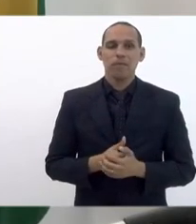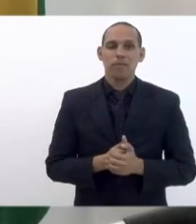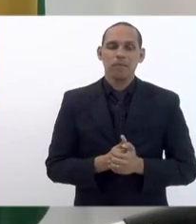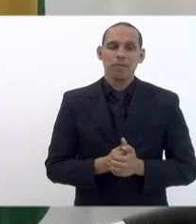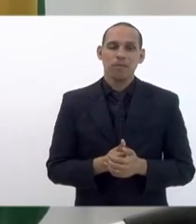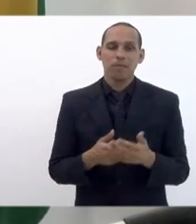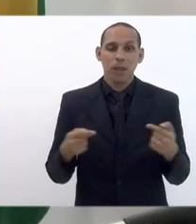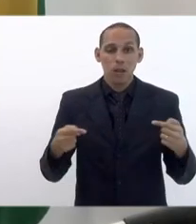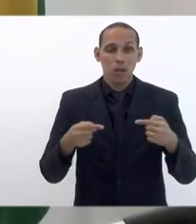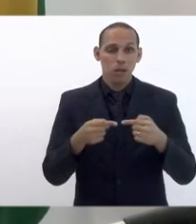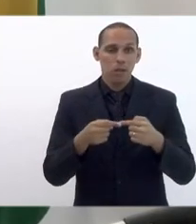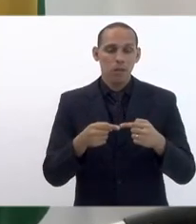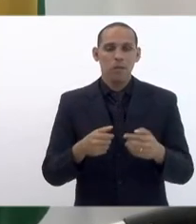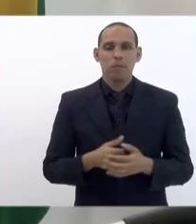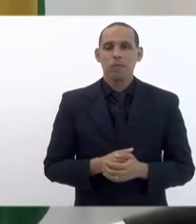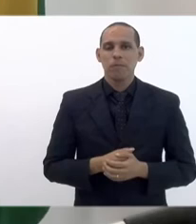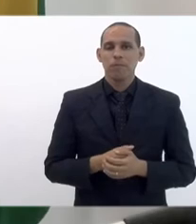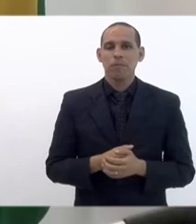sentido,